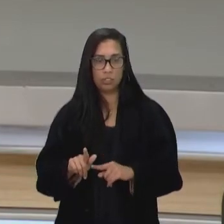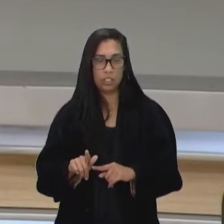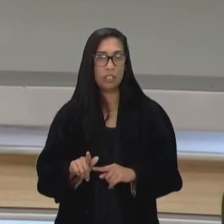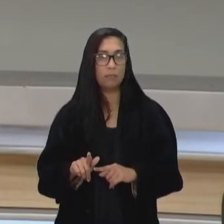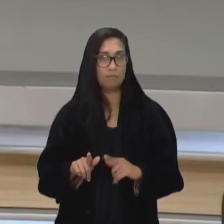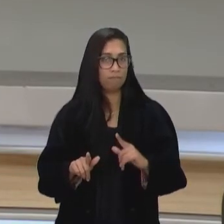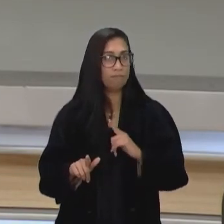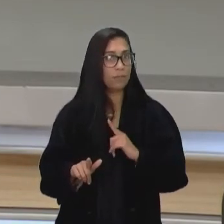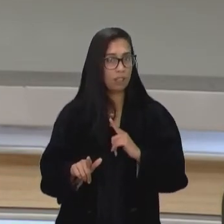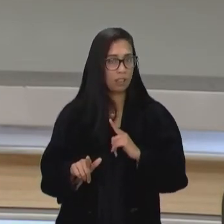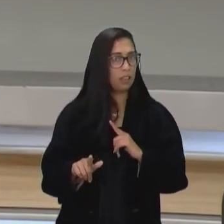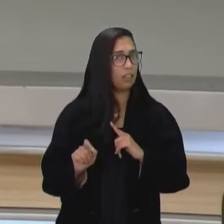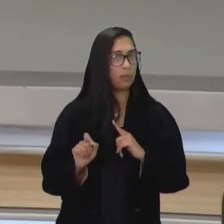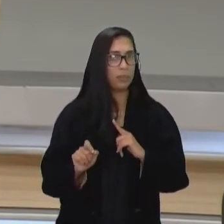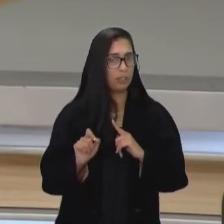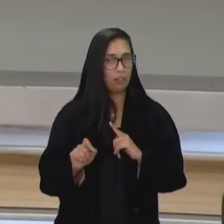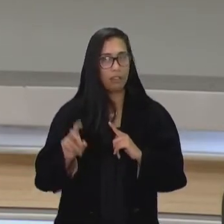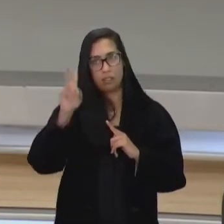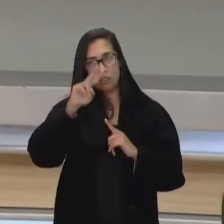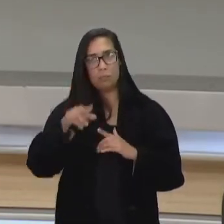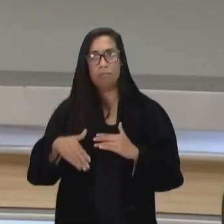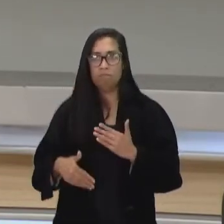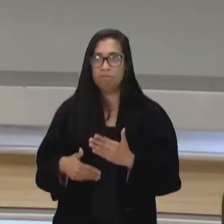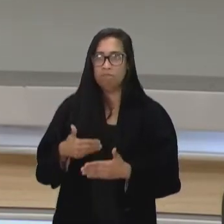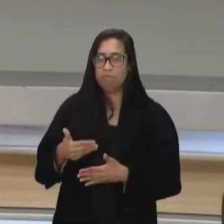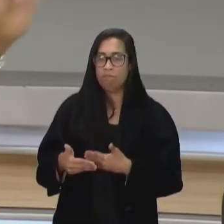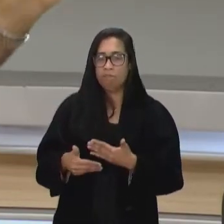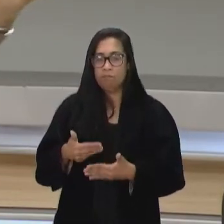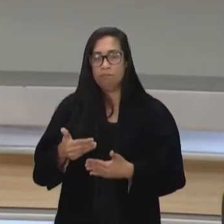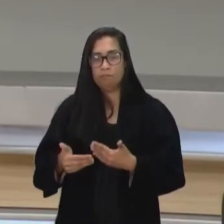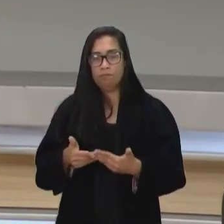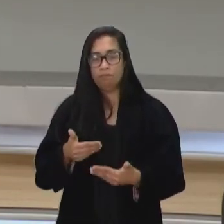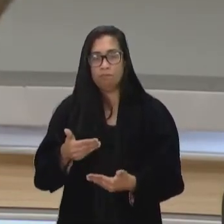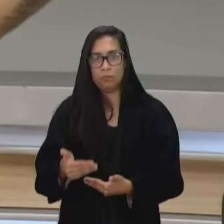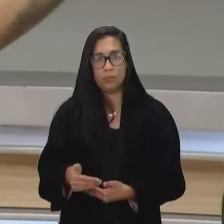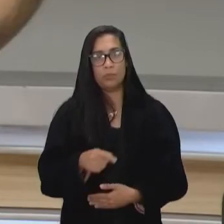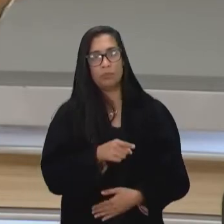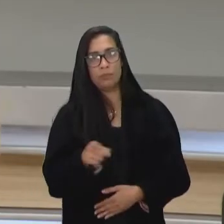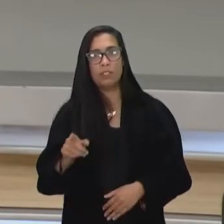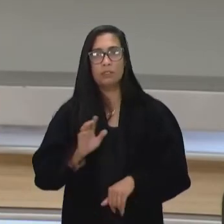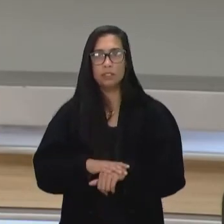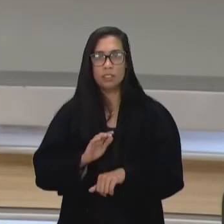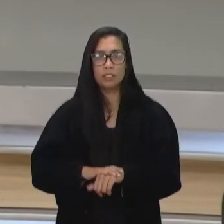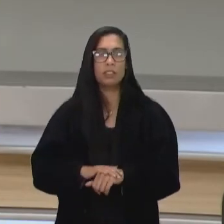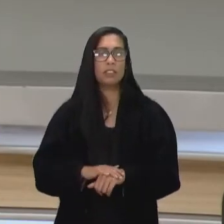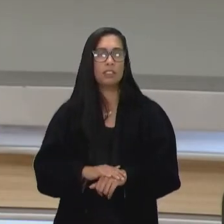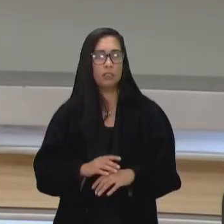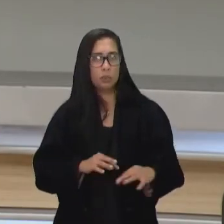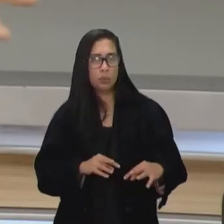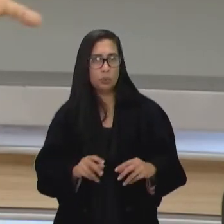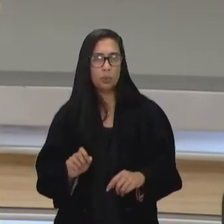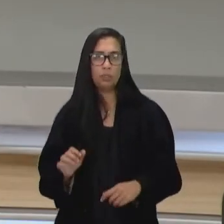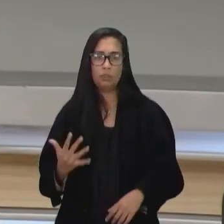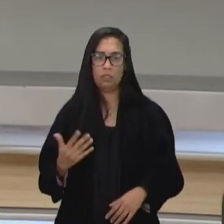questão, né, de que a história ela vai sendo construída a partir das ações de vocês que estão lá jogando, que estão lá fazendo as coisas acontecerem.